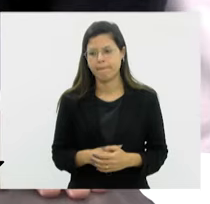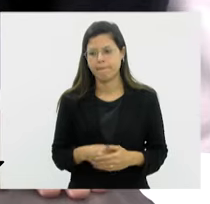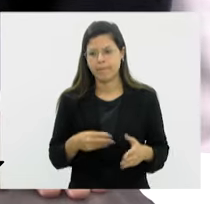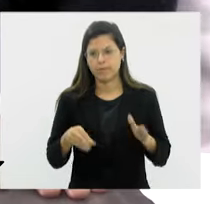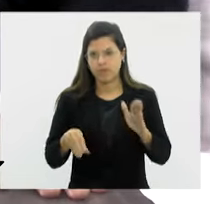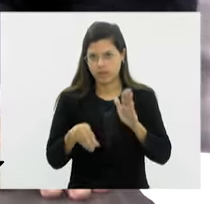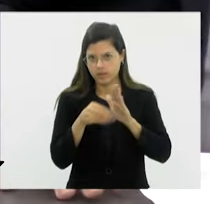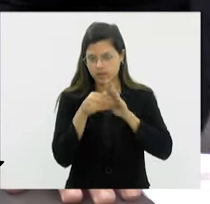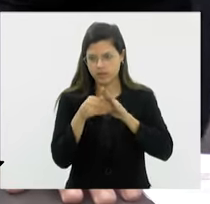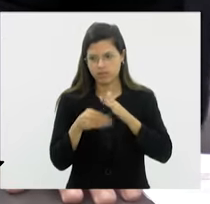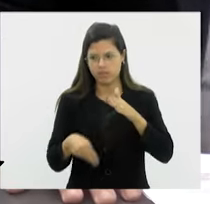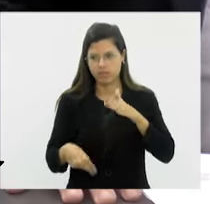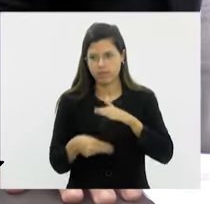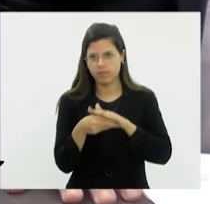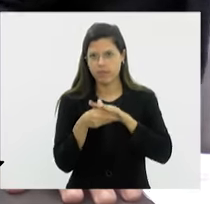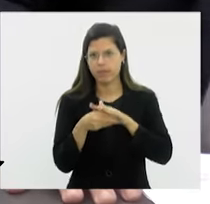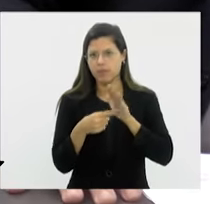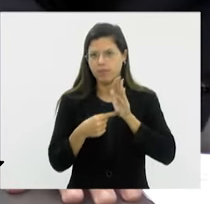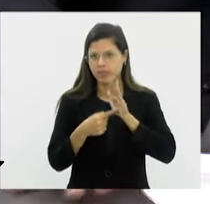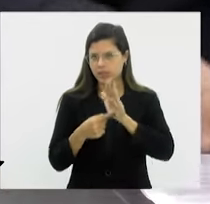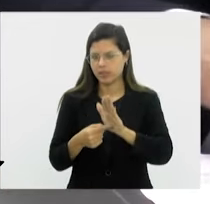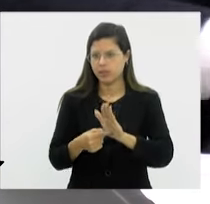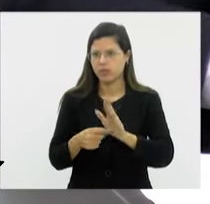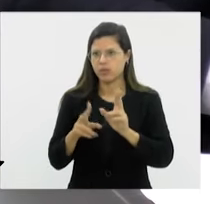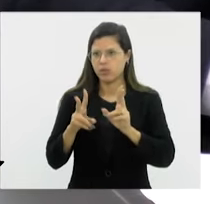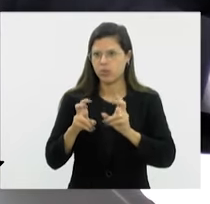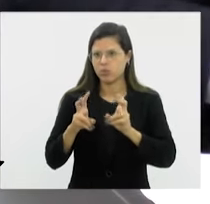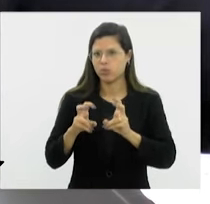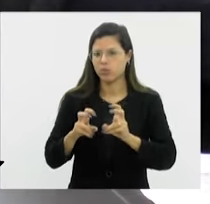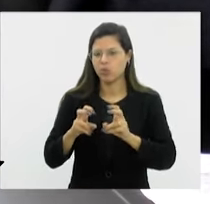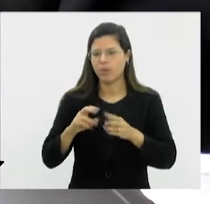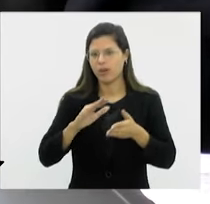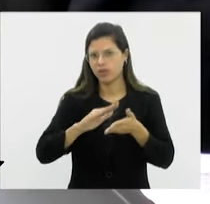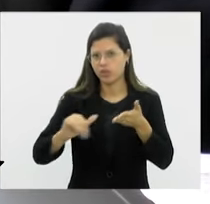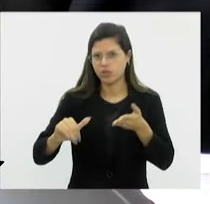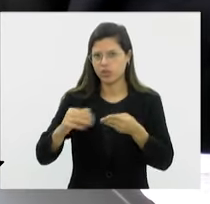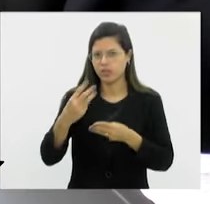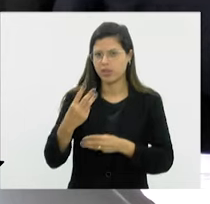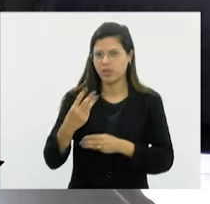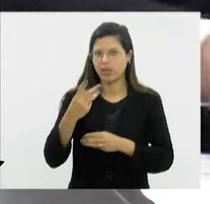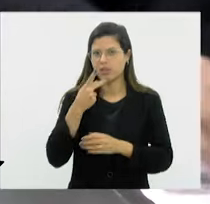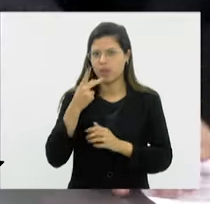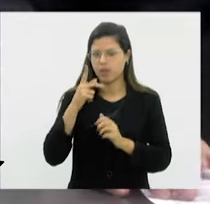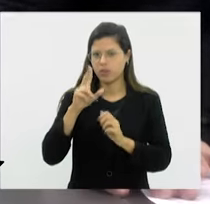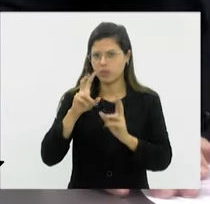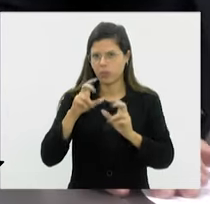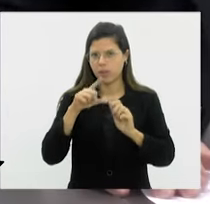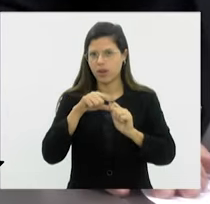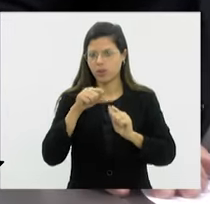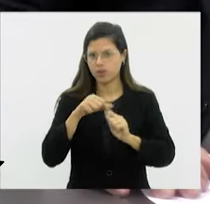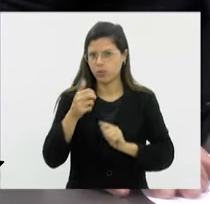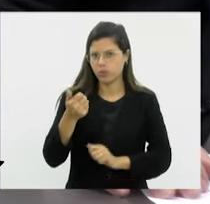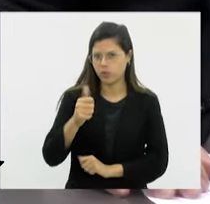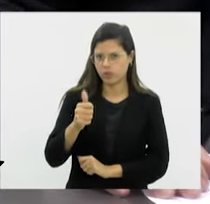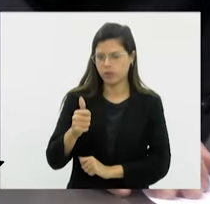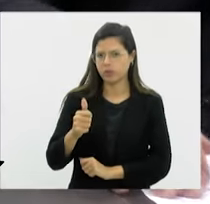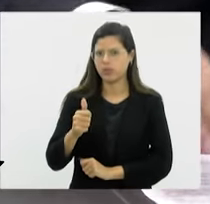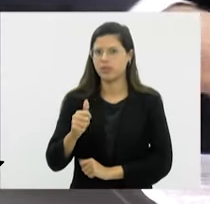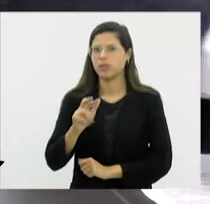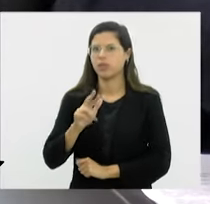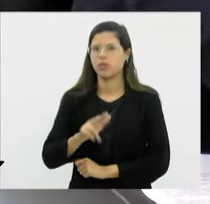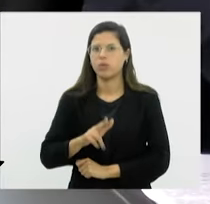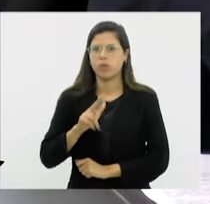Bom, em relação à supressiva 3, que fala sobre o artigo 11, não seria, talvez,